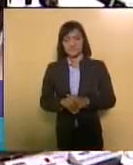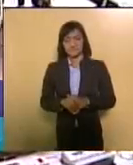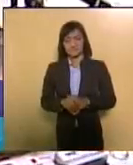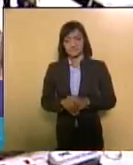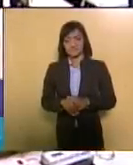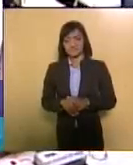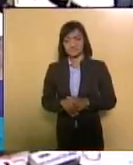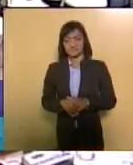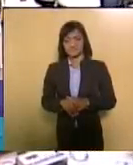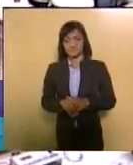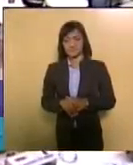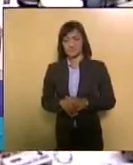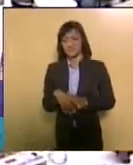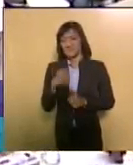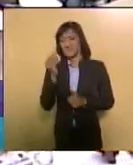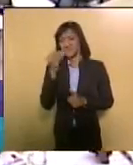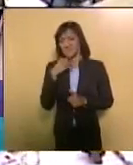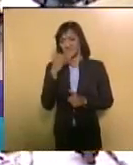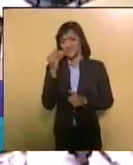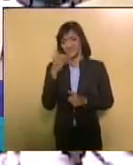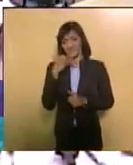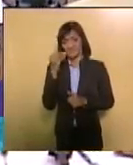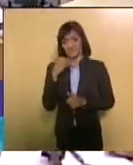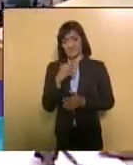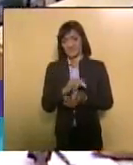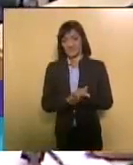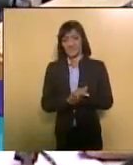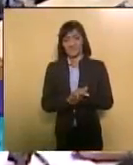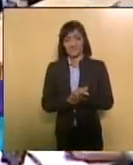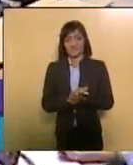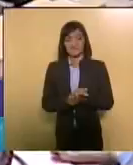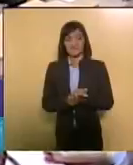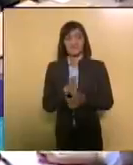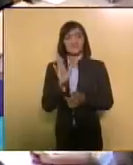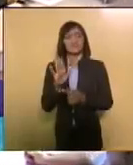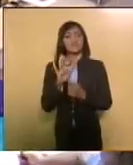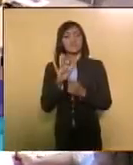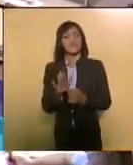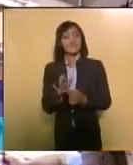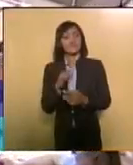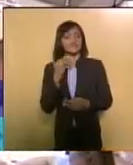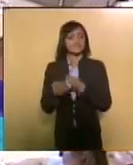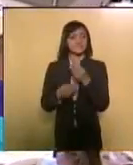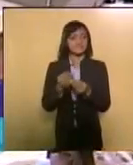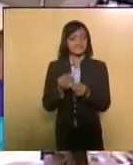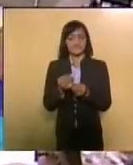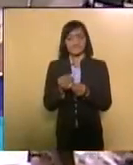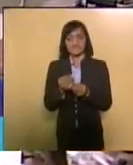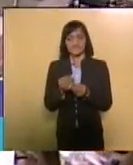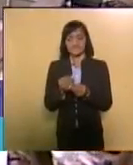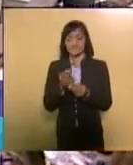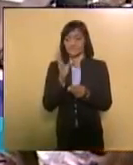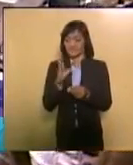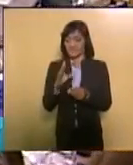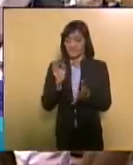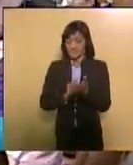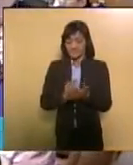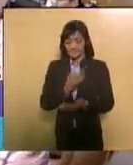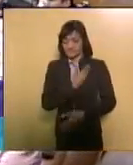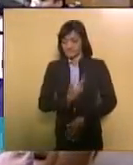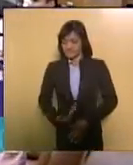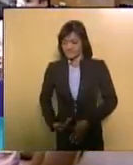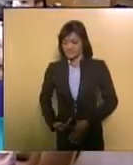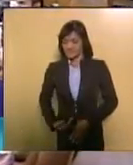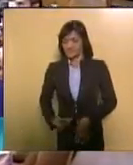é um equilíbrio frágil são soluções que foram dadas soluções criativas engenhosas do ponto de vista da governança